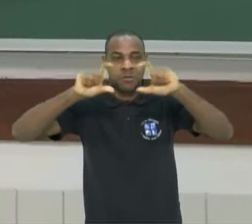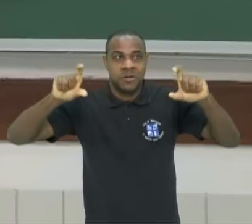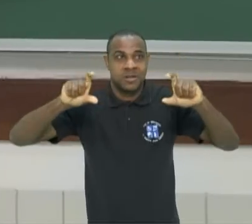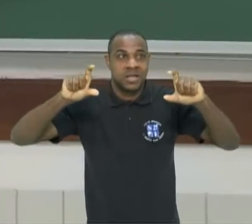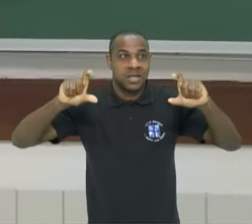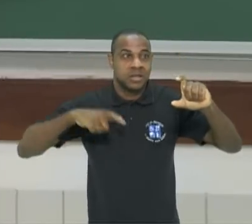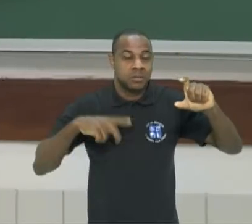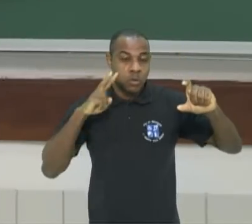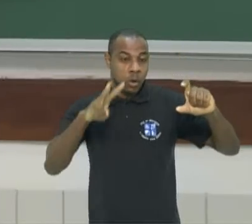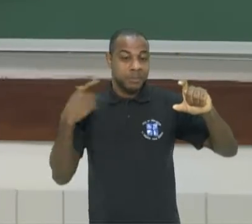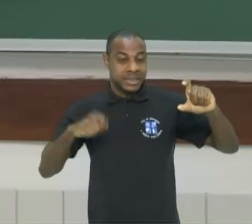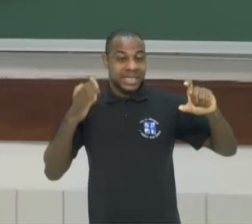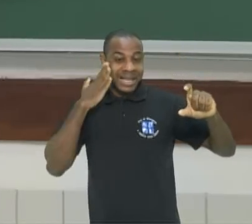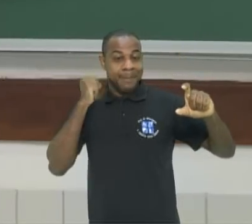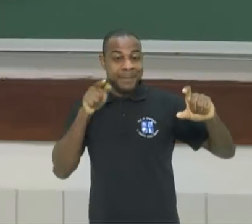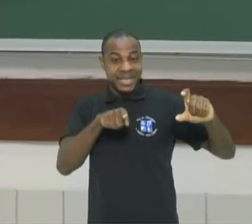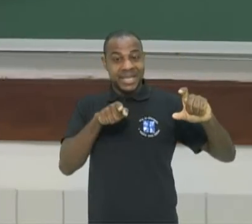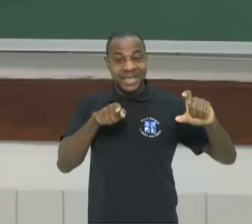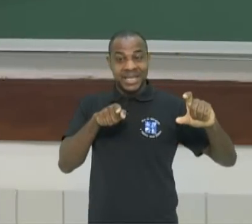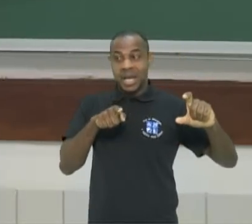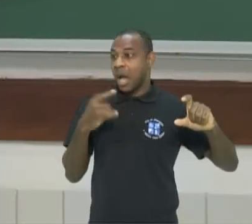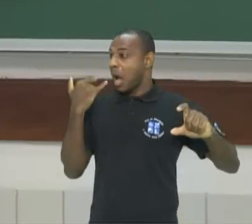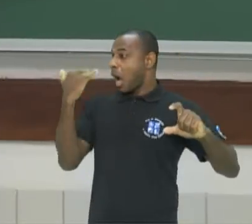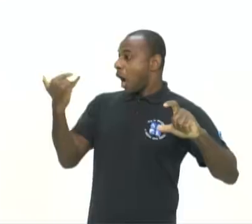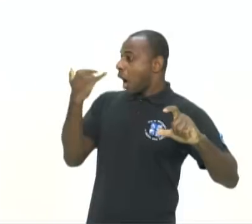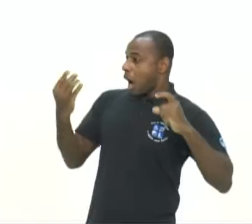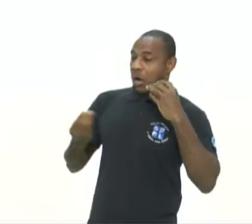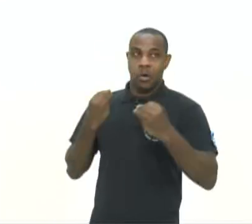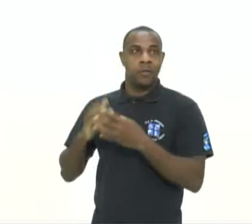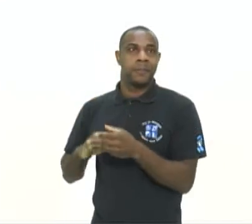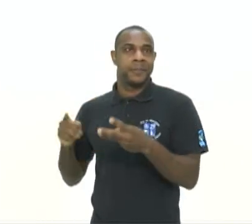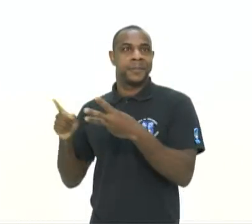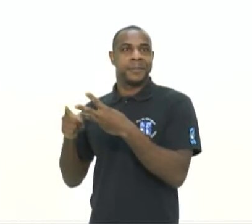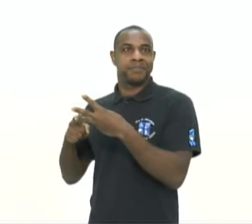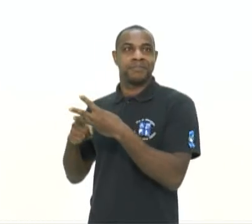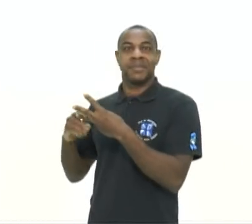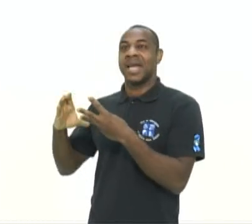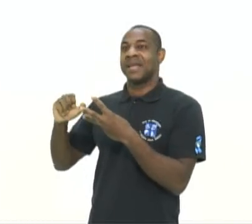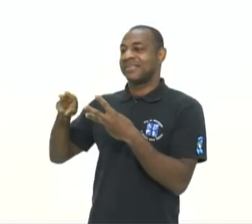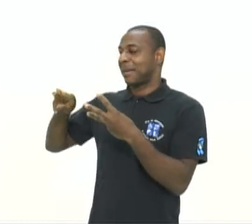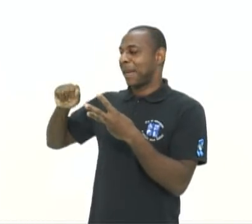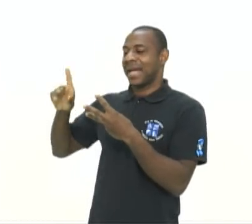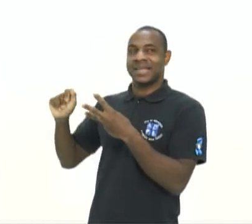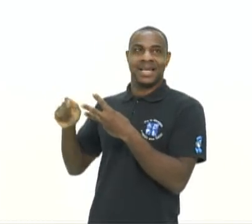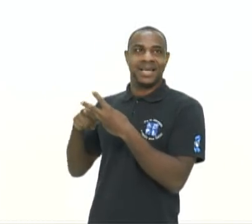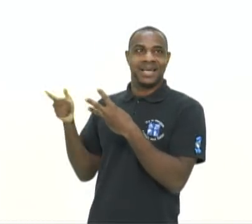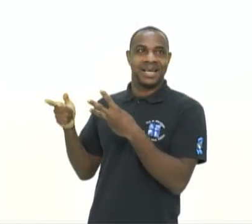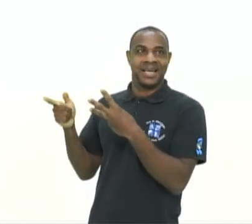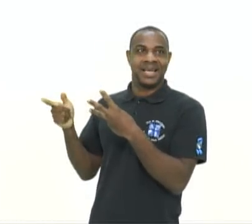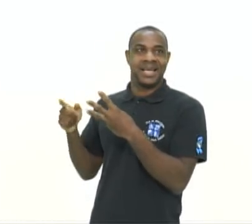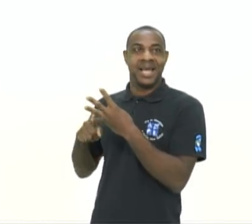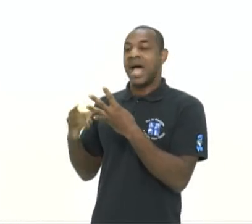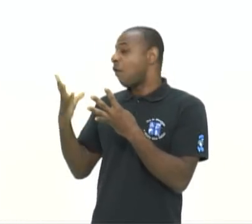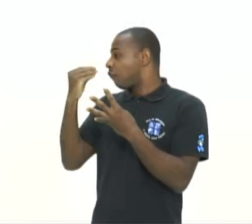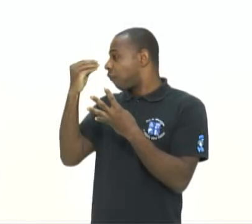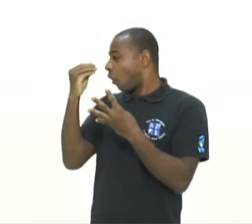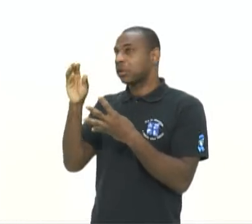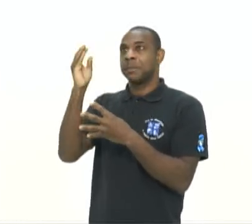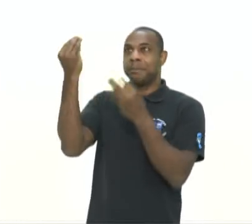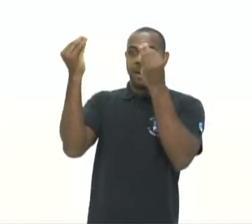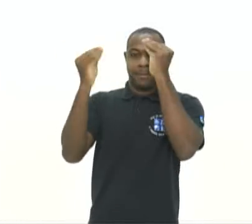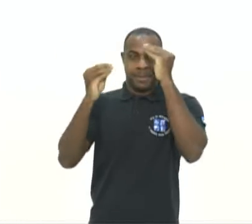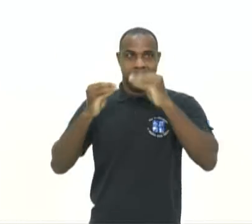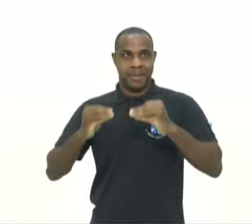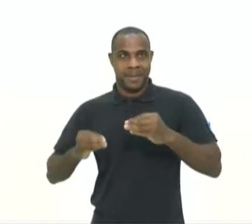e falar, nossa, eu preciso saber mais sobre isso. A chamada, as fotos,